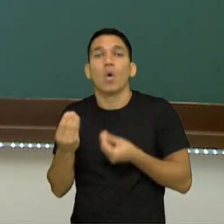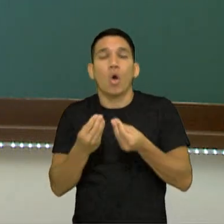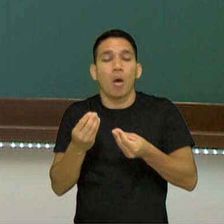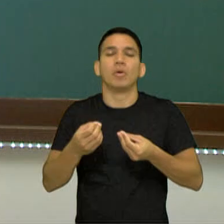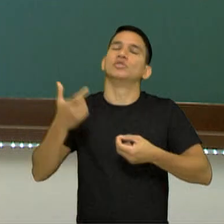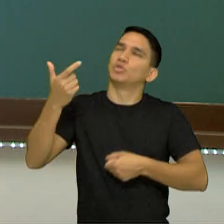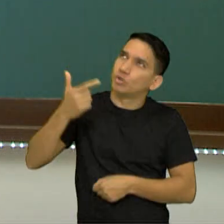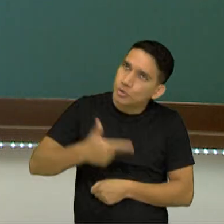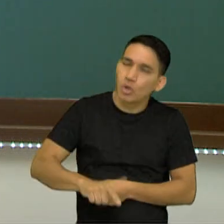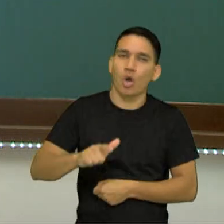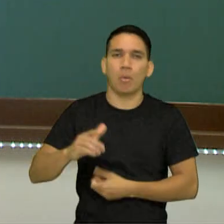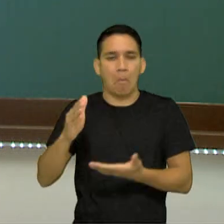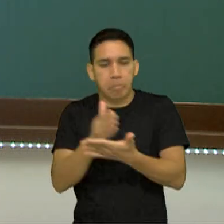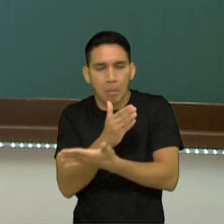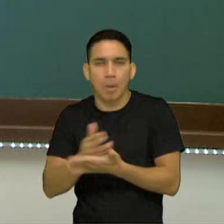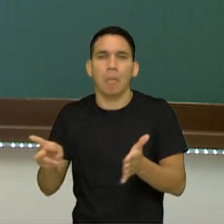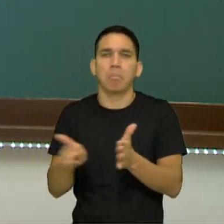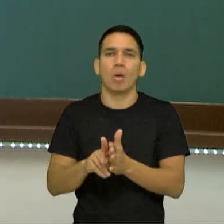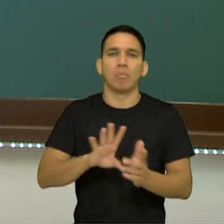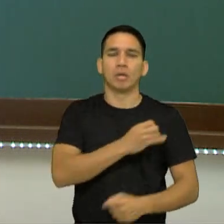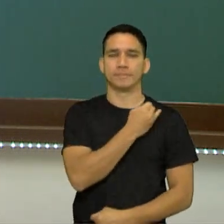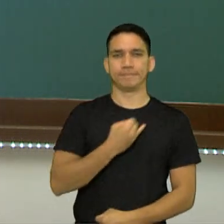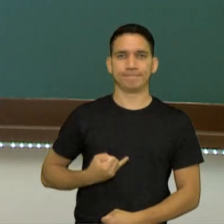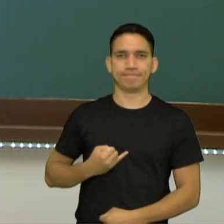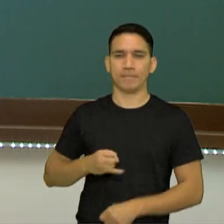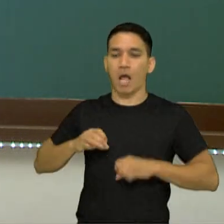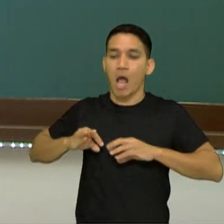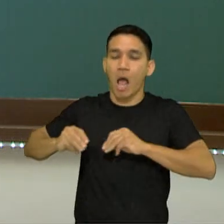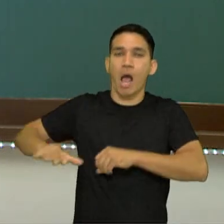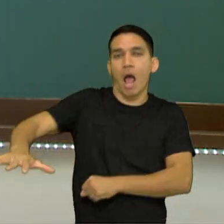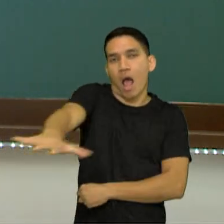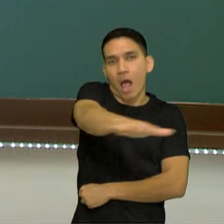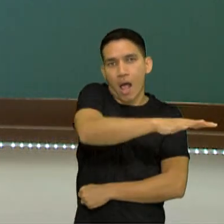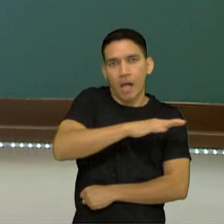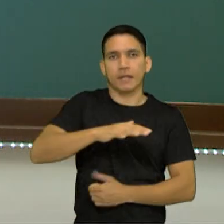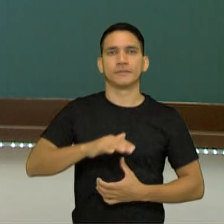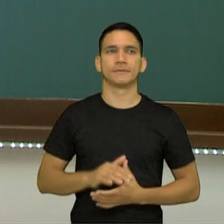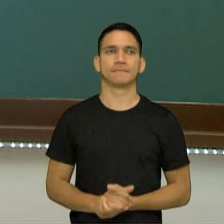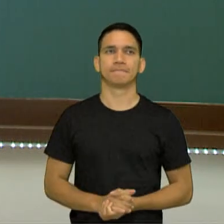a divisão ali do Império Carolíngio, dos territórios carolíngios.